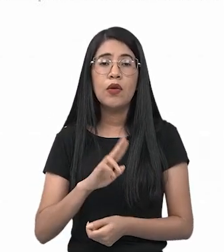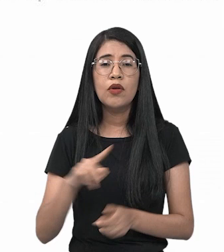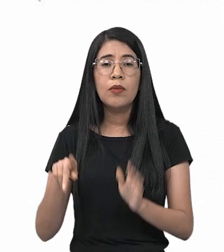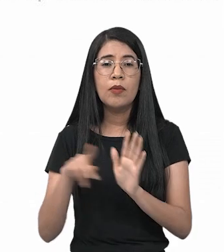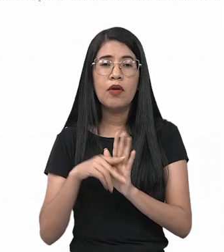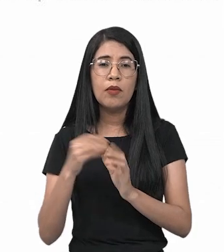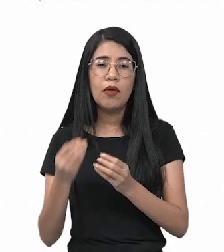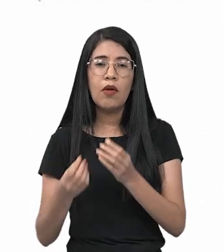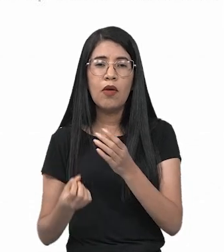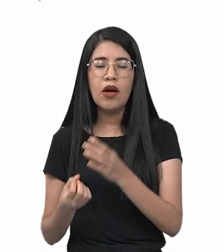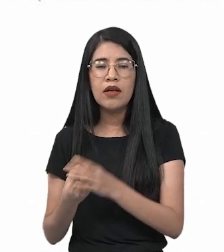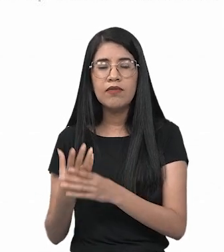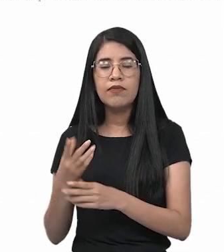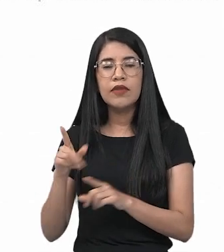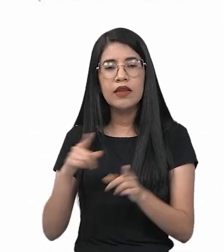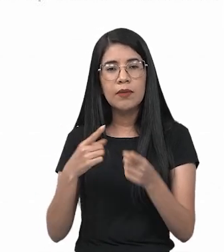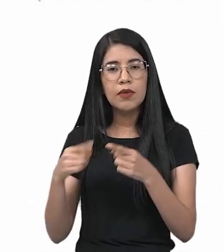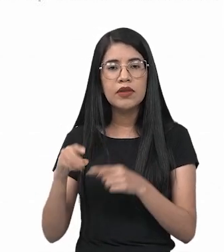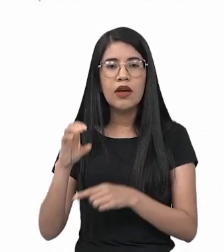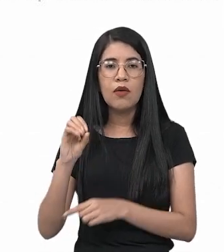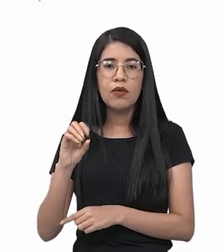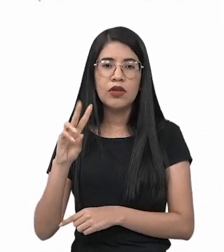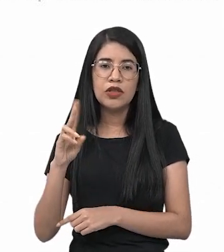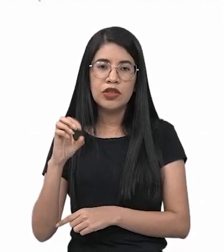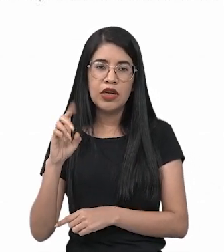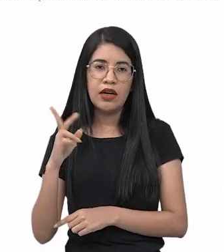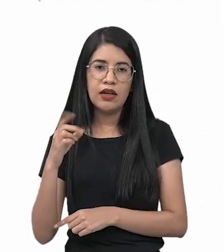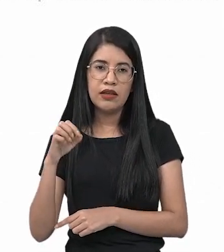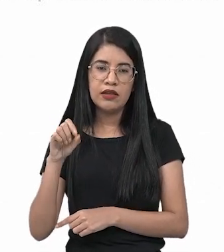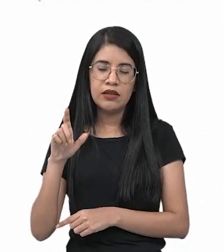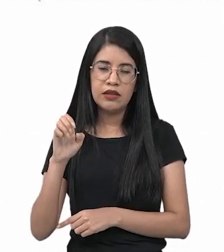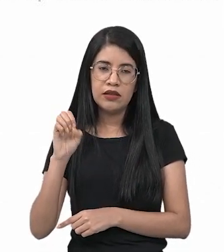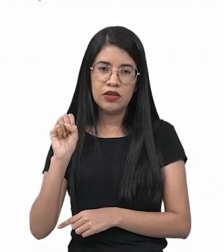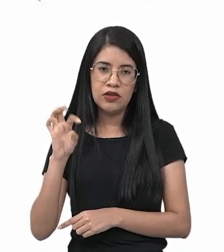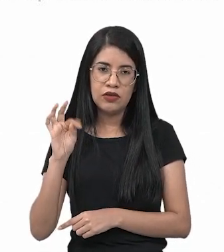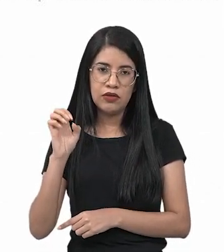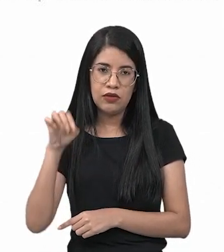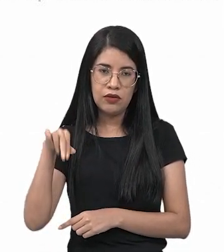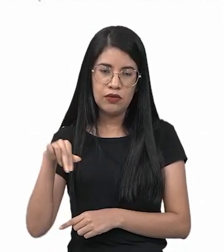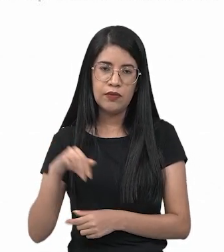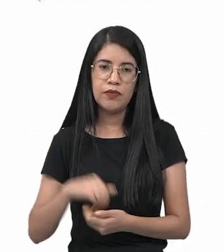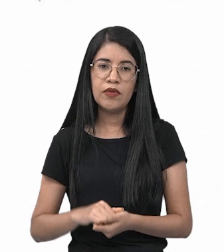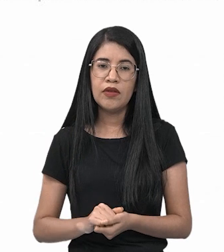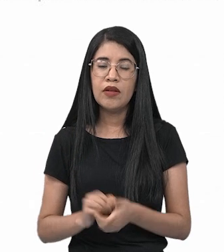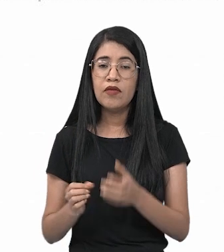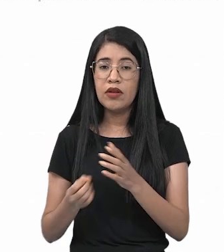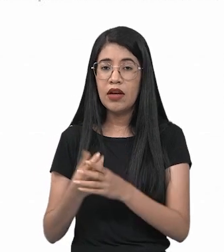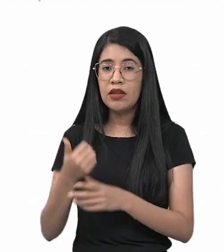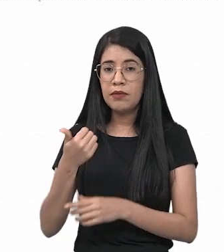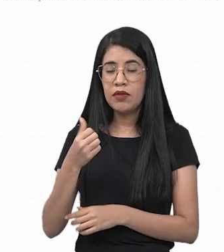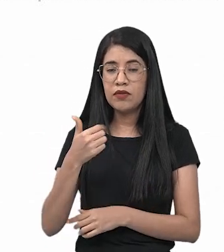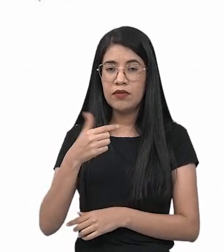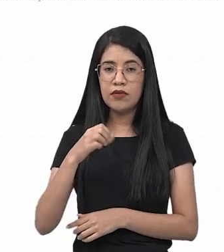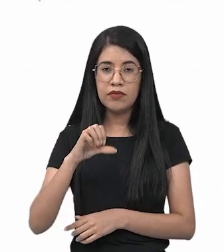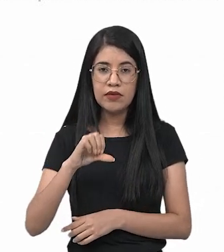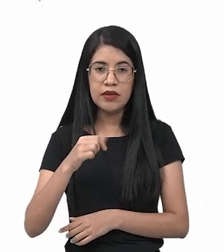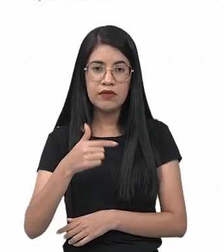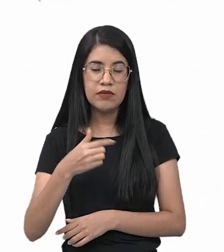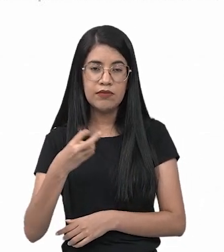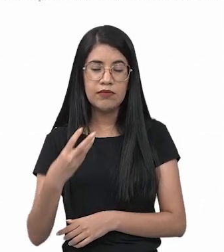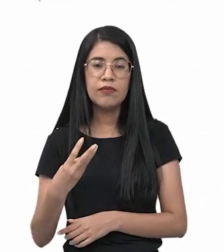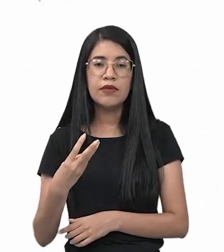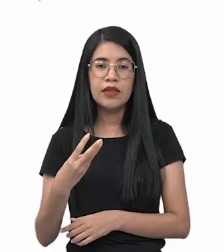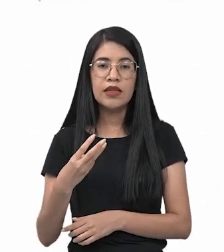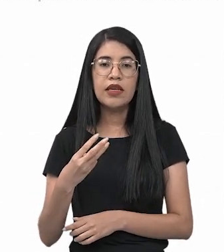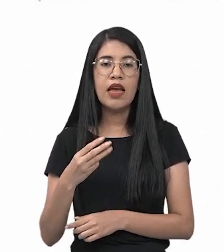O Charleston. Foi produzida por James Johnson em 1923, que ajudou a tornar essa